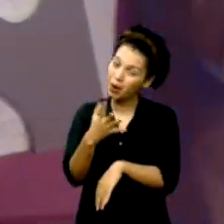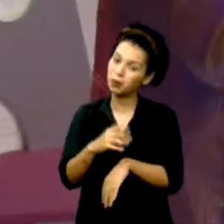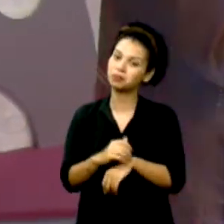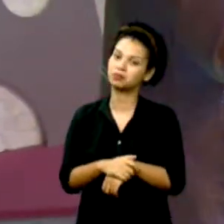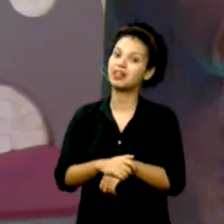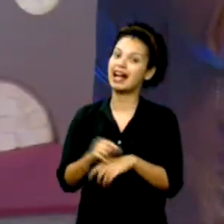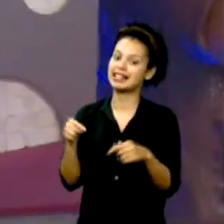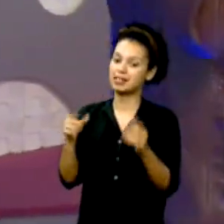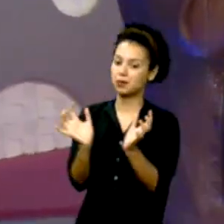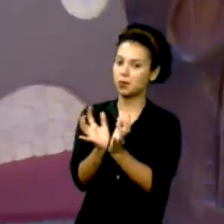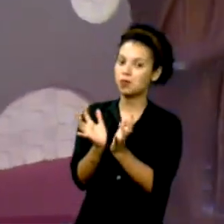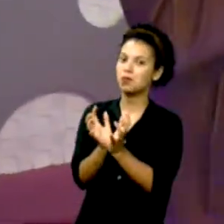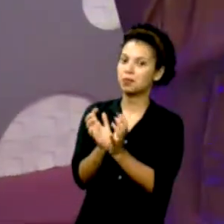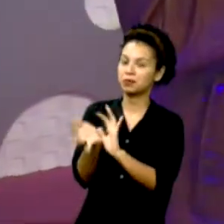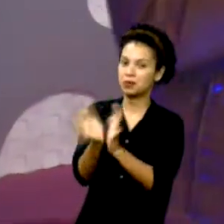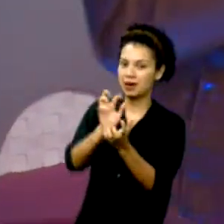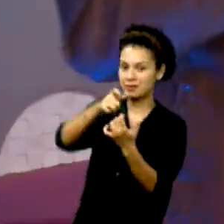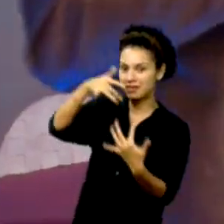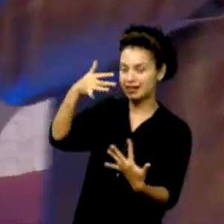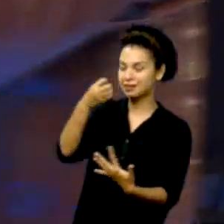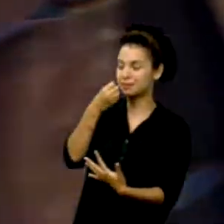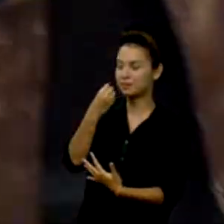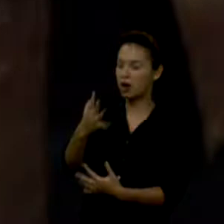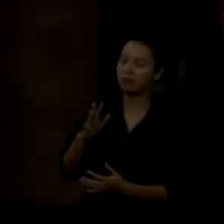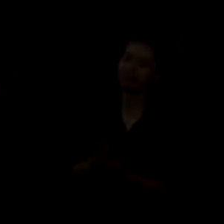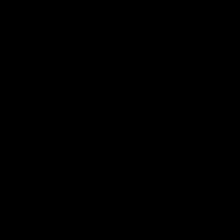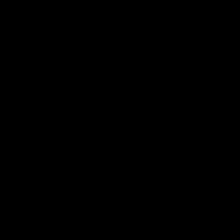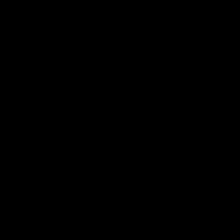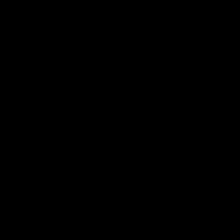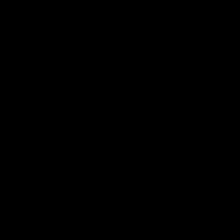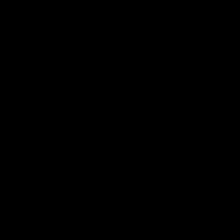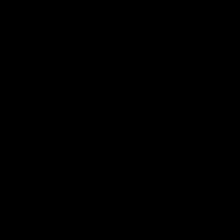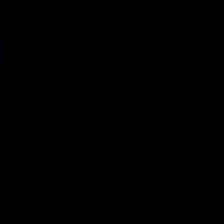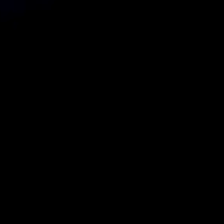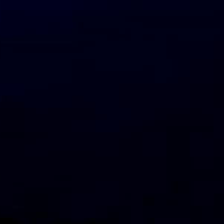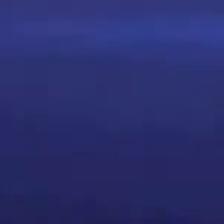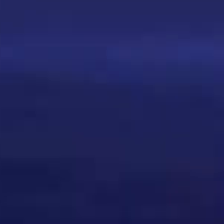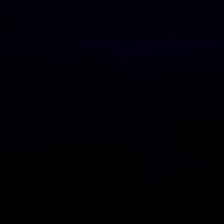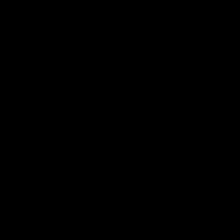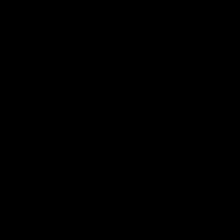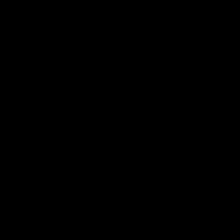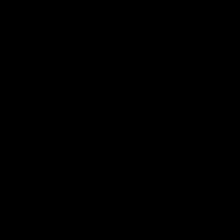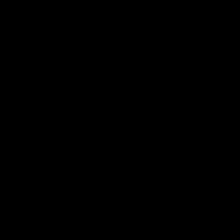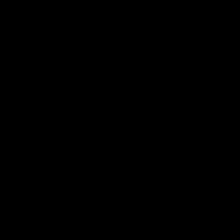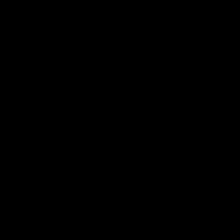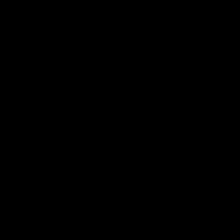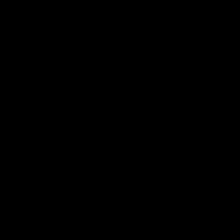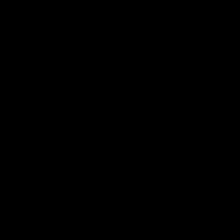é top demais. Deus abençoe. Amém, querido. Beijão.